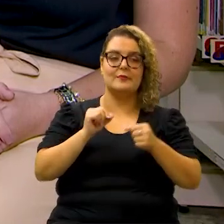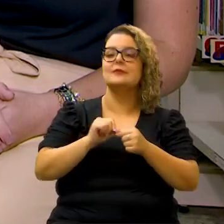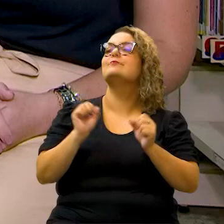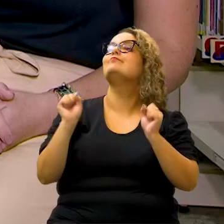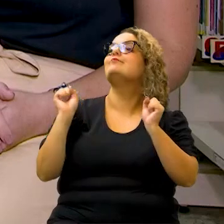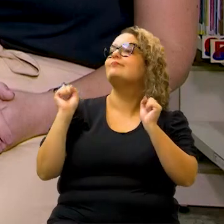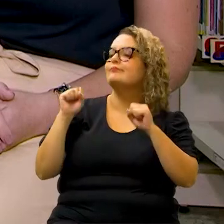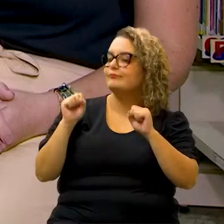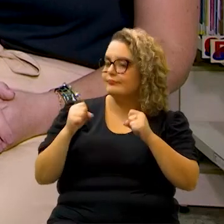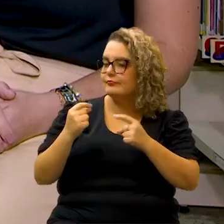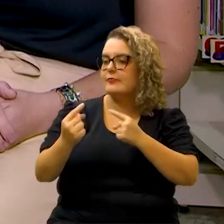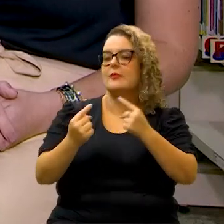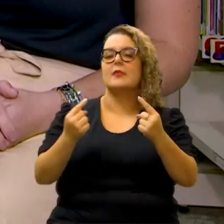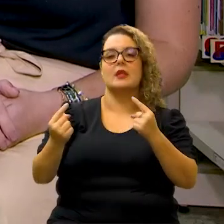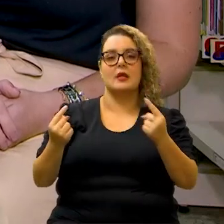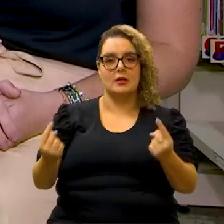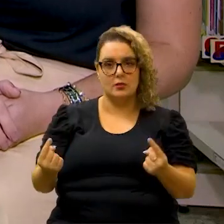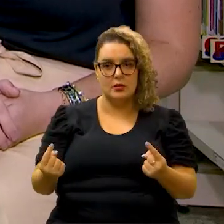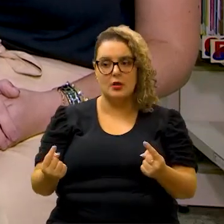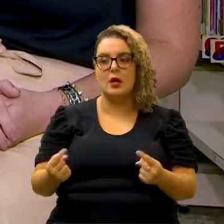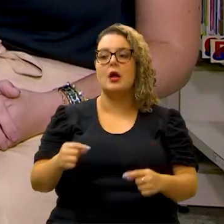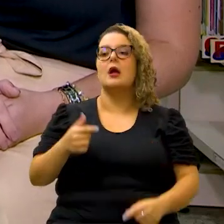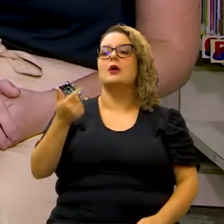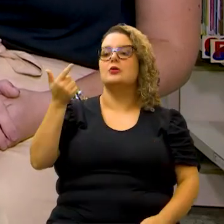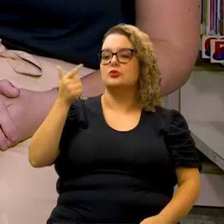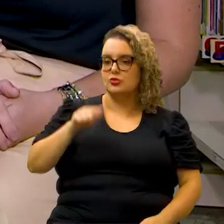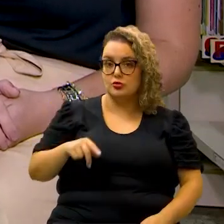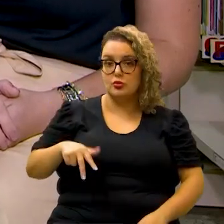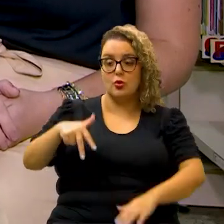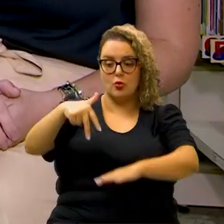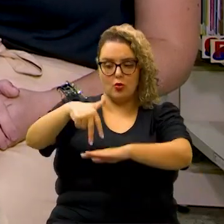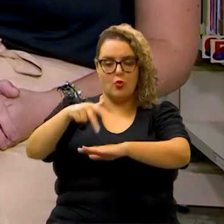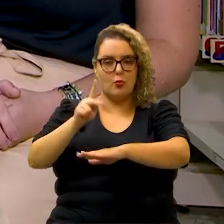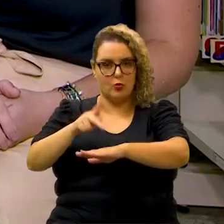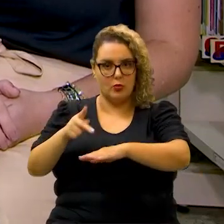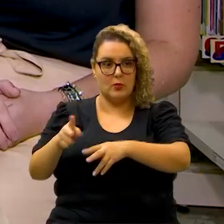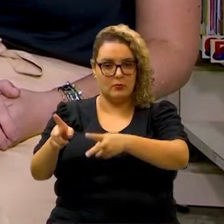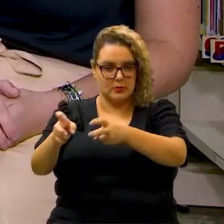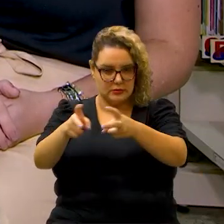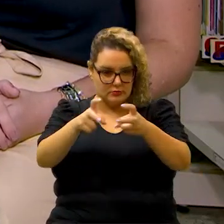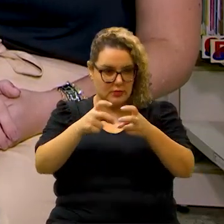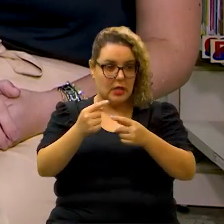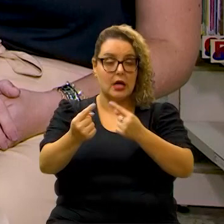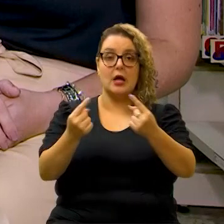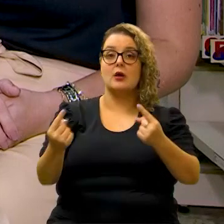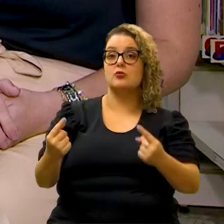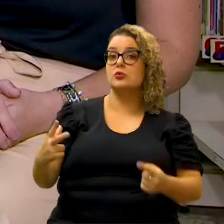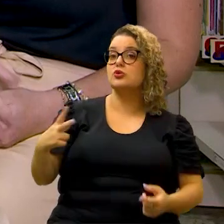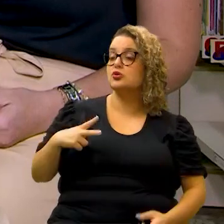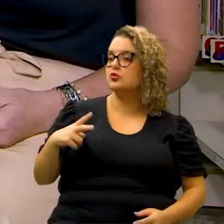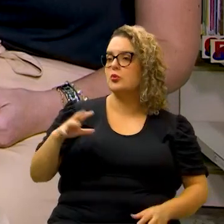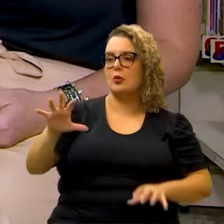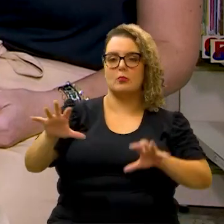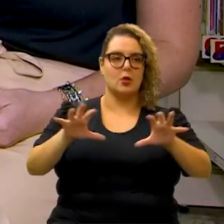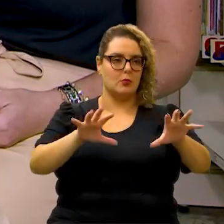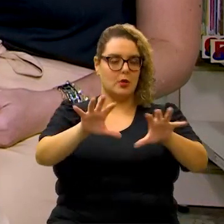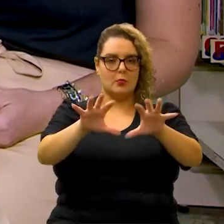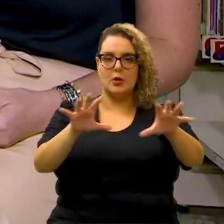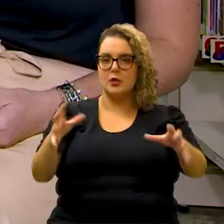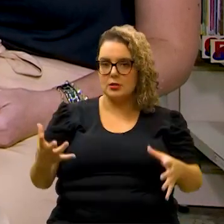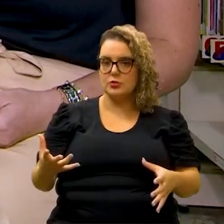um caso? Com certeza, cada caso é um caso, aí entra novamente o olhar atento, saber que cada um tem a